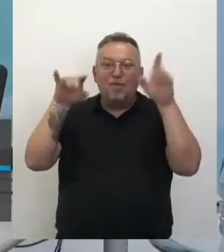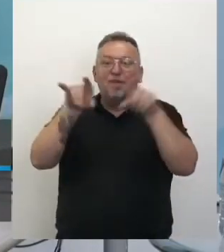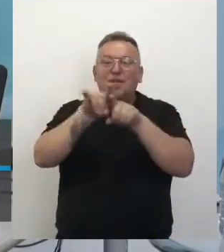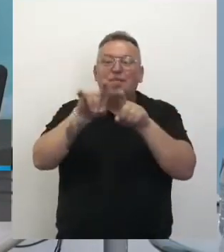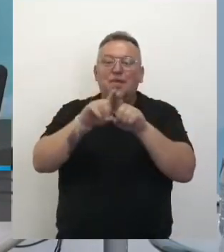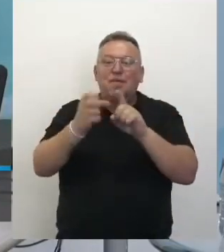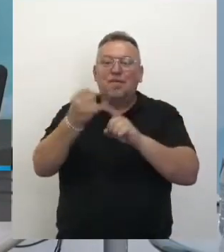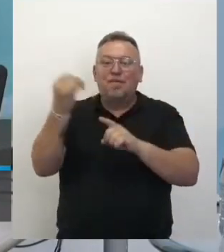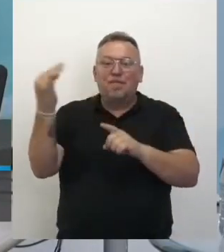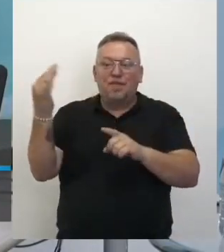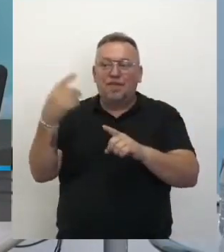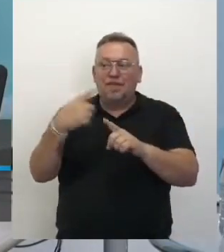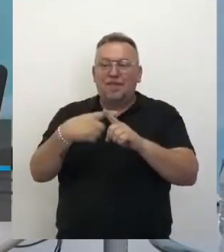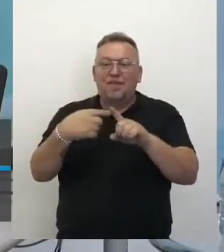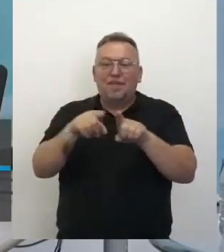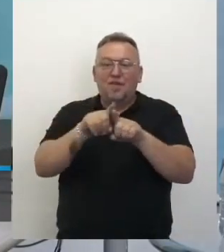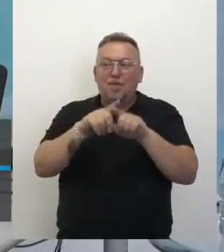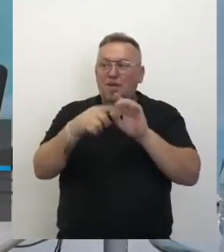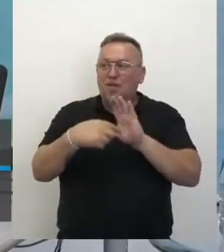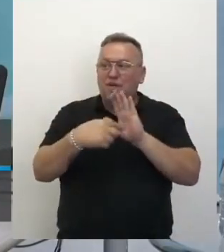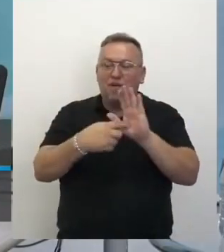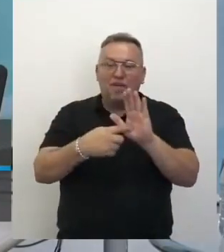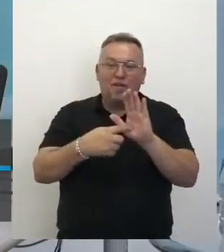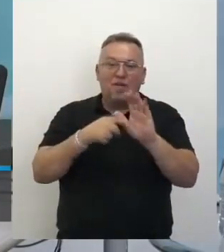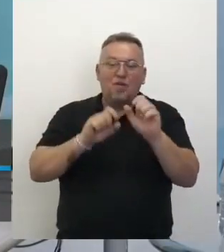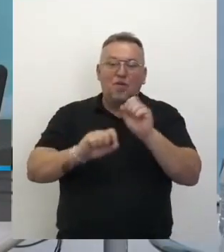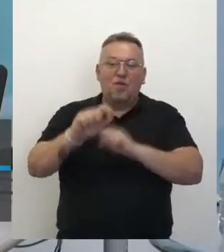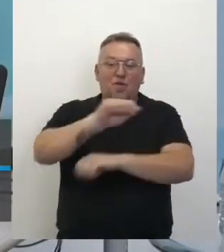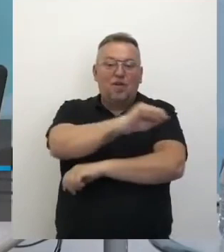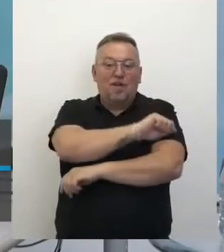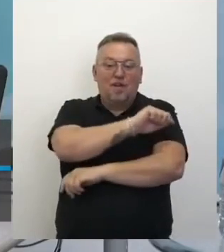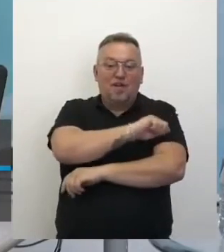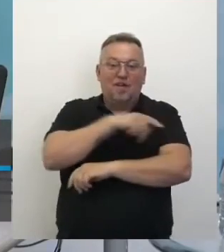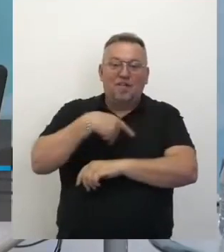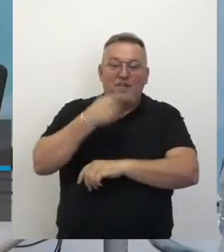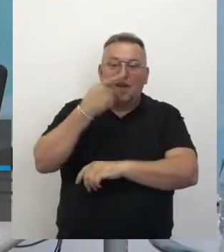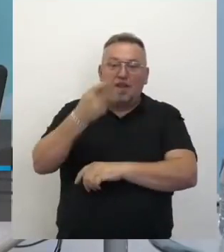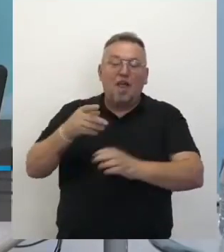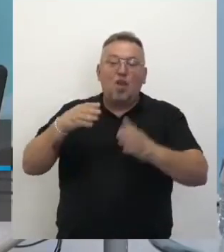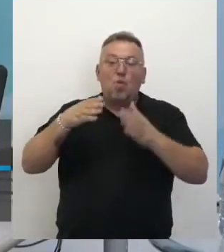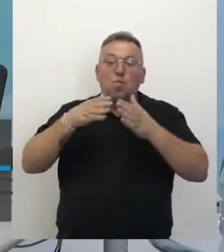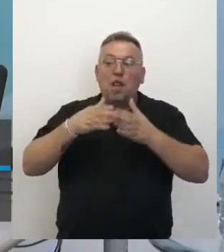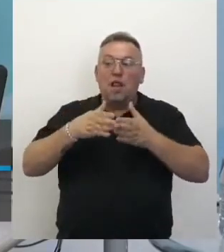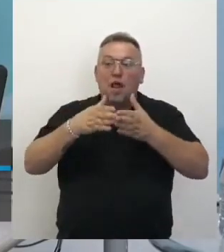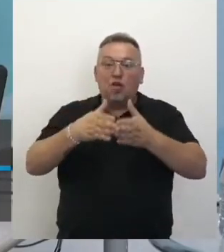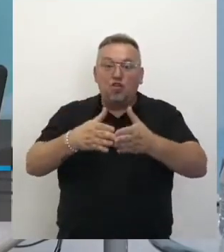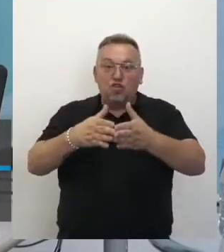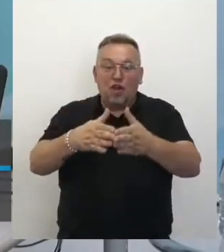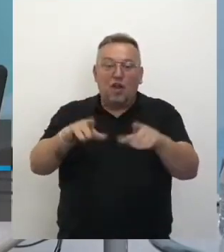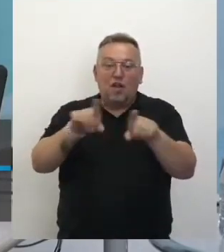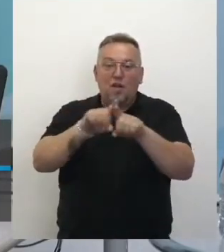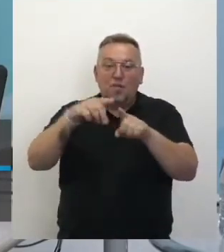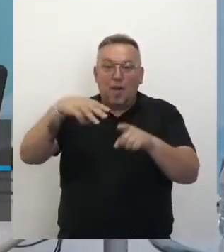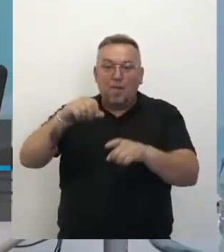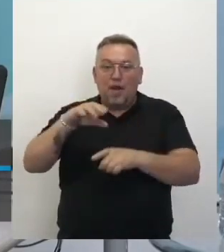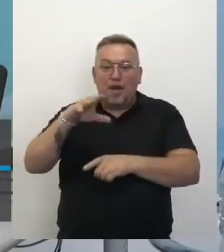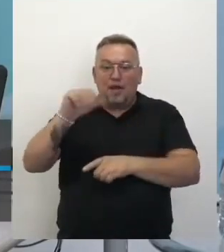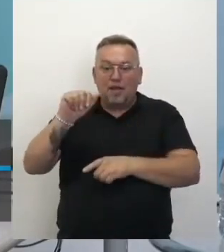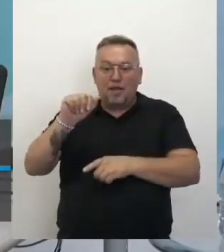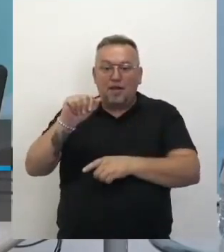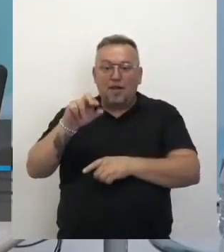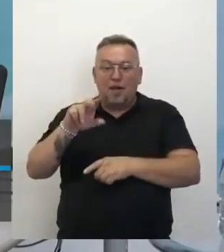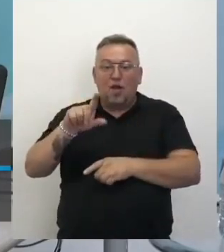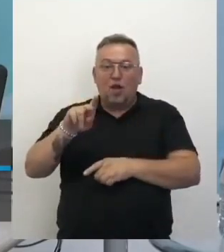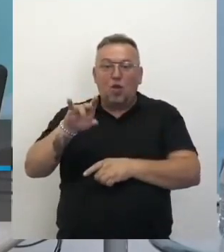muitas vezes aqui, ó. Apareceu aqui os alunos falando uma lancha. Tivemos também a Escola Mércia de Itu, os alunos